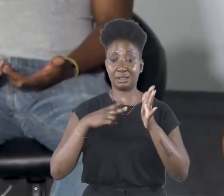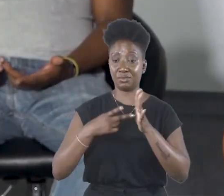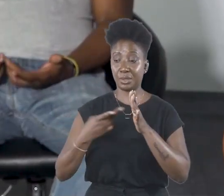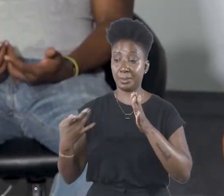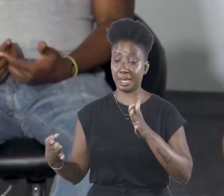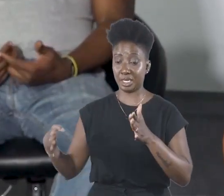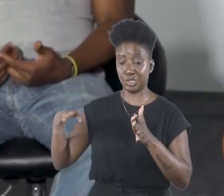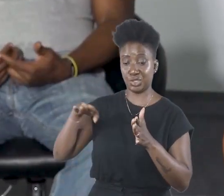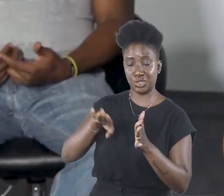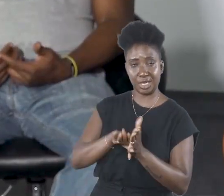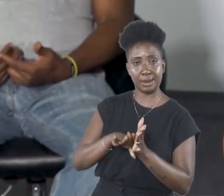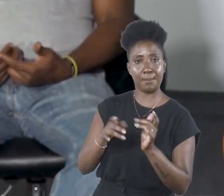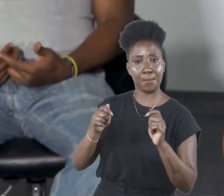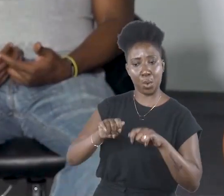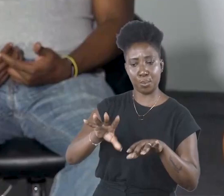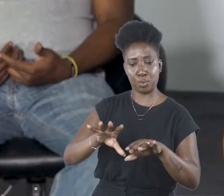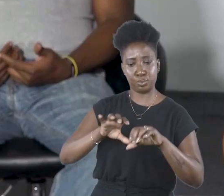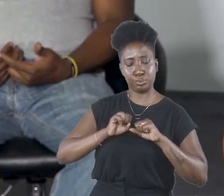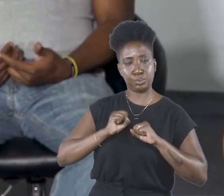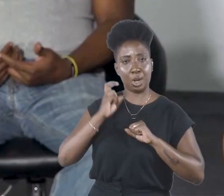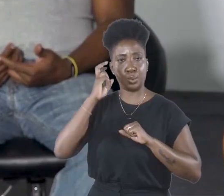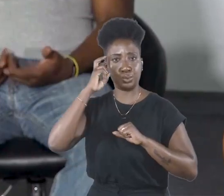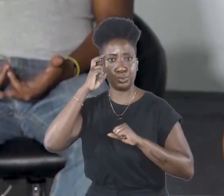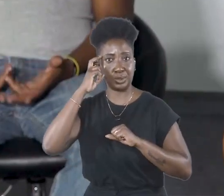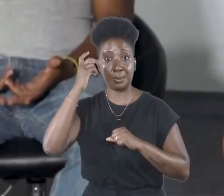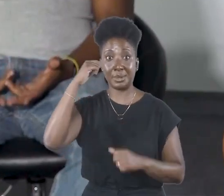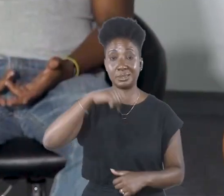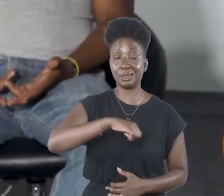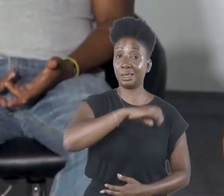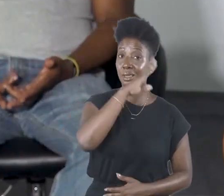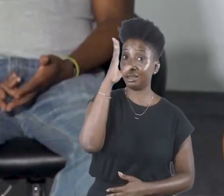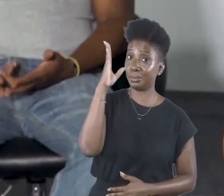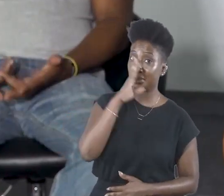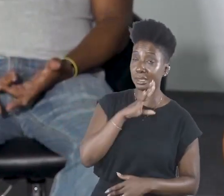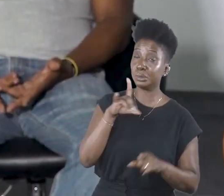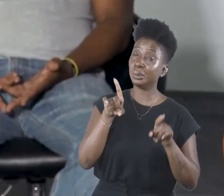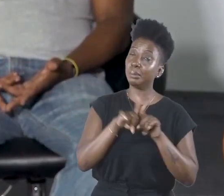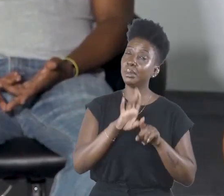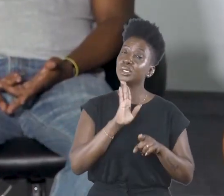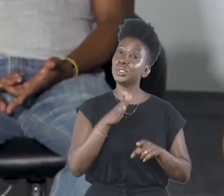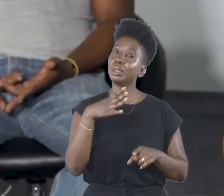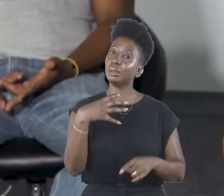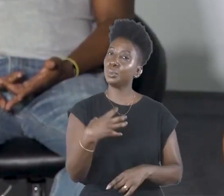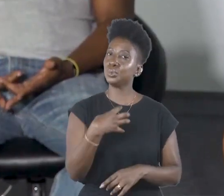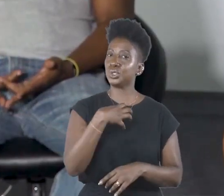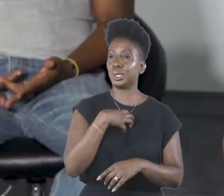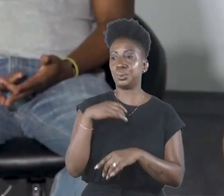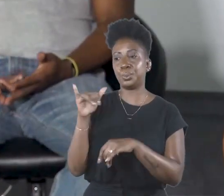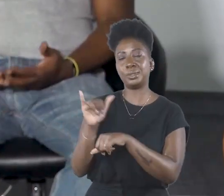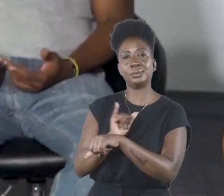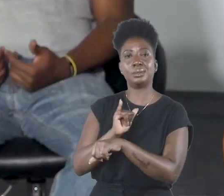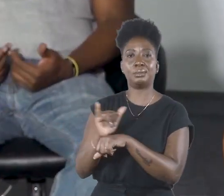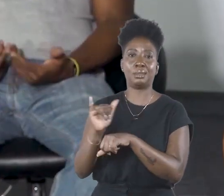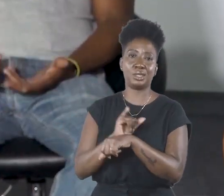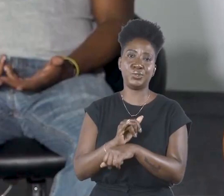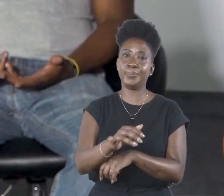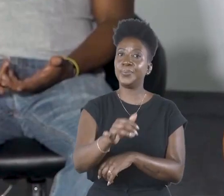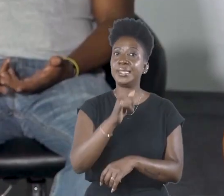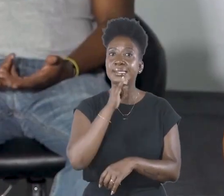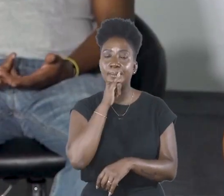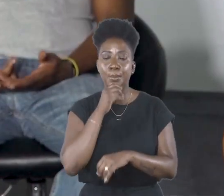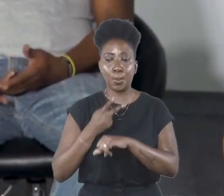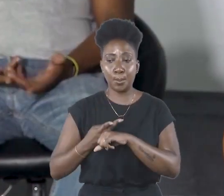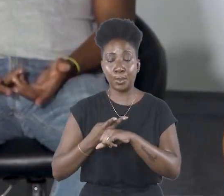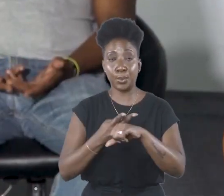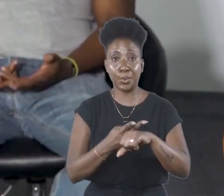O imigrante chega com a cultura deles, mas aqui no Brasil também tem um jeito que as coisas se fazem. Tipo, para você procurar um